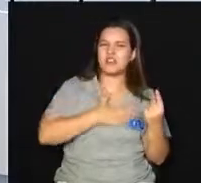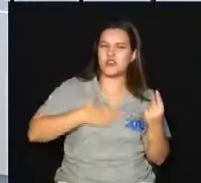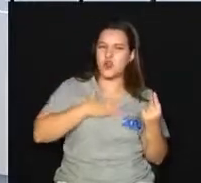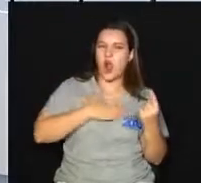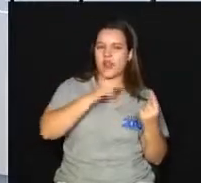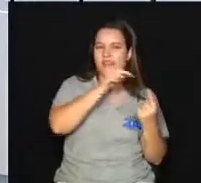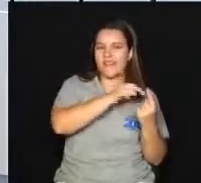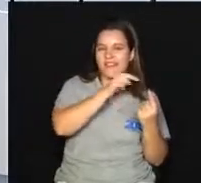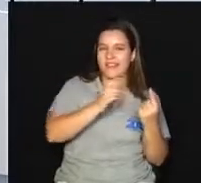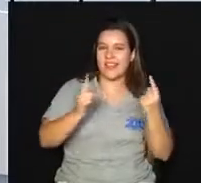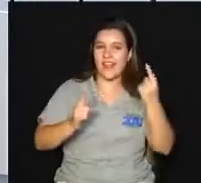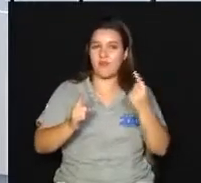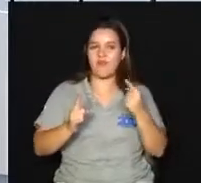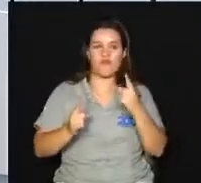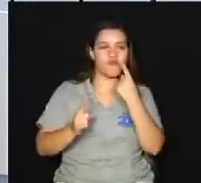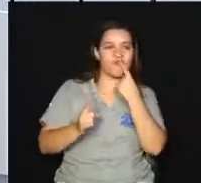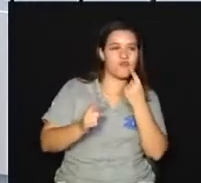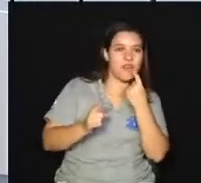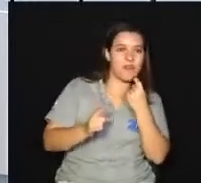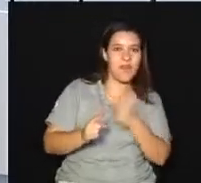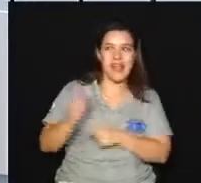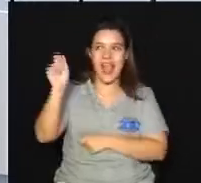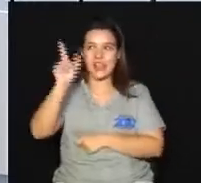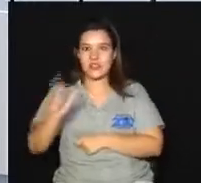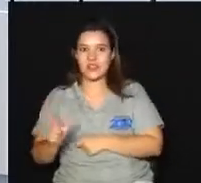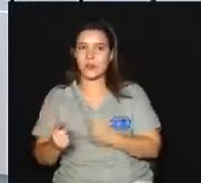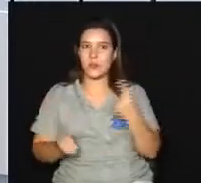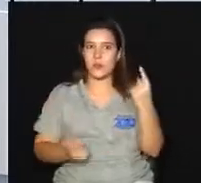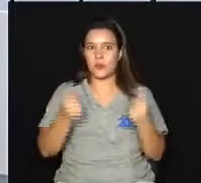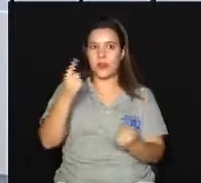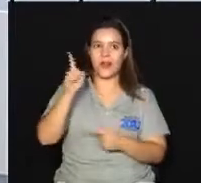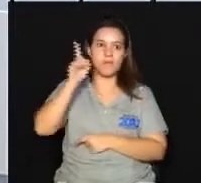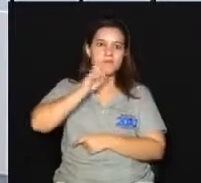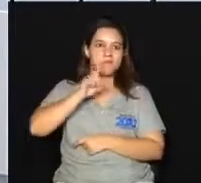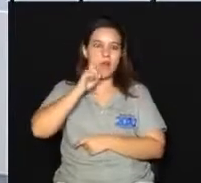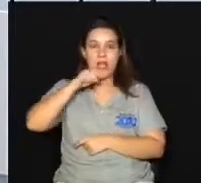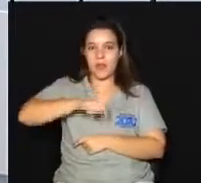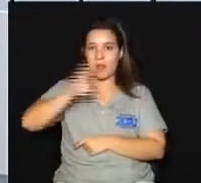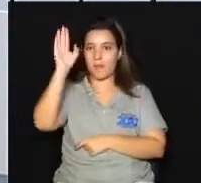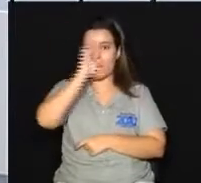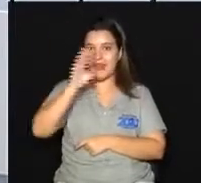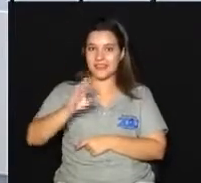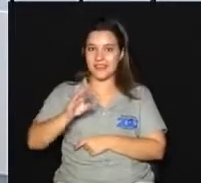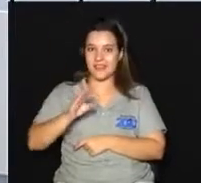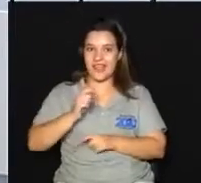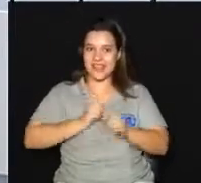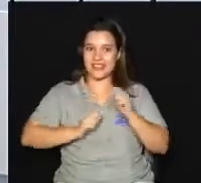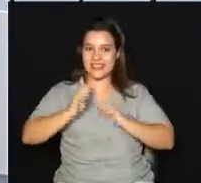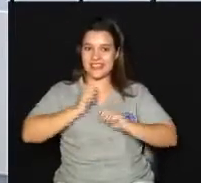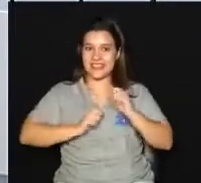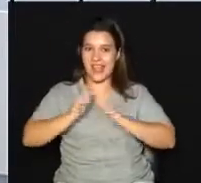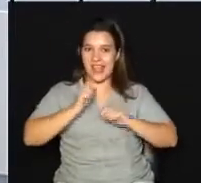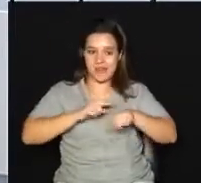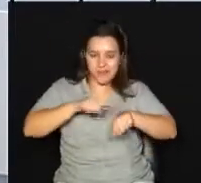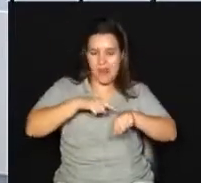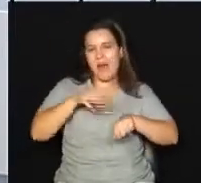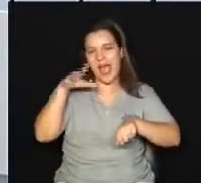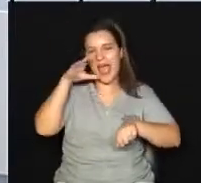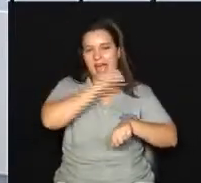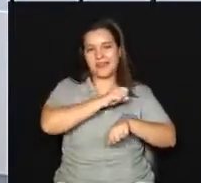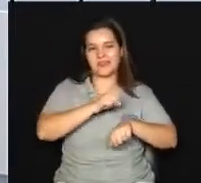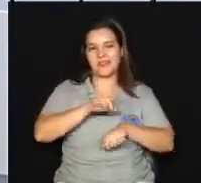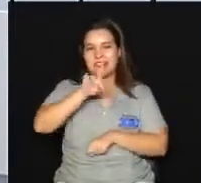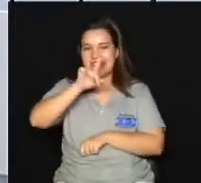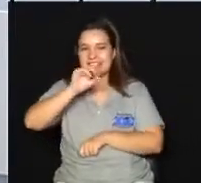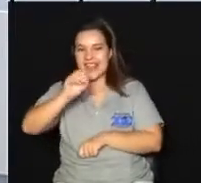republicano. Então ficava aquela expectativa. Aqui no Brasil é completamente diferente. A nossa ansiedade é por minutos.